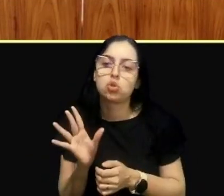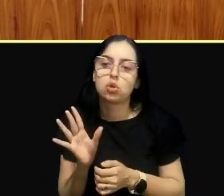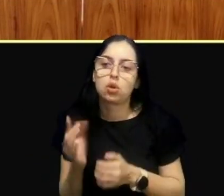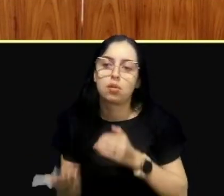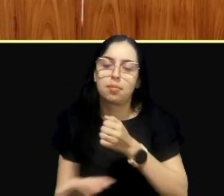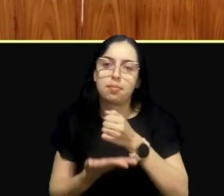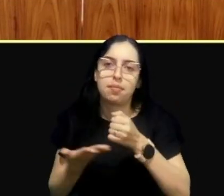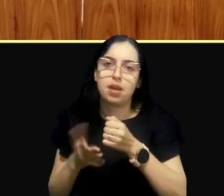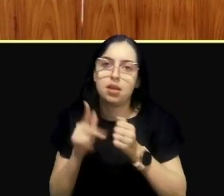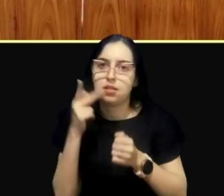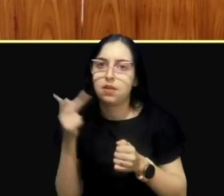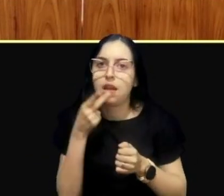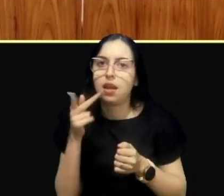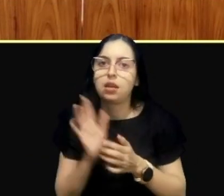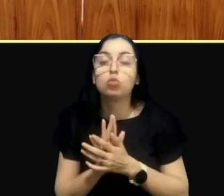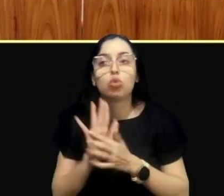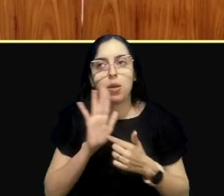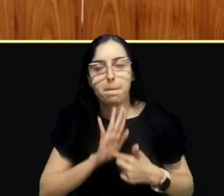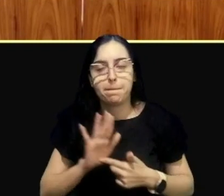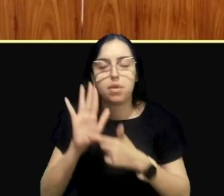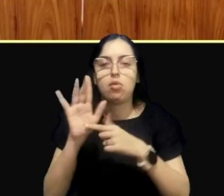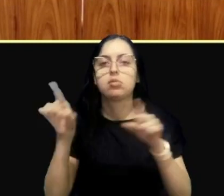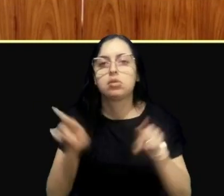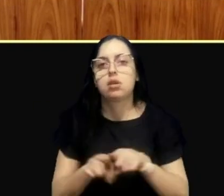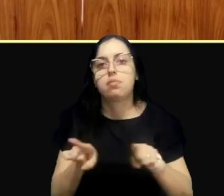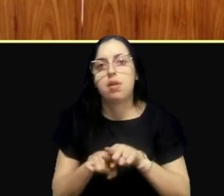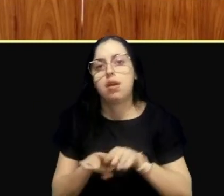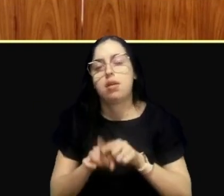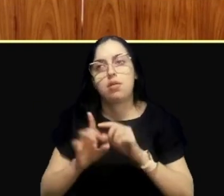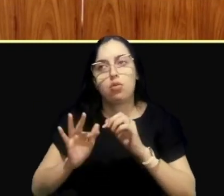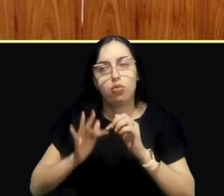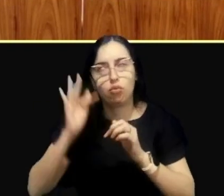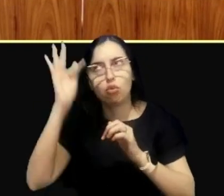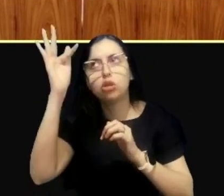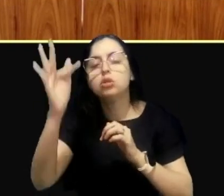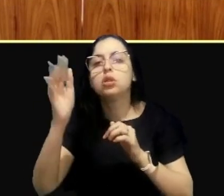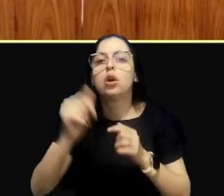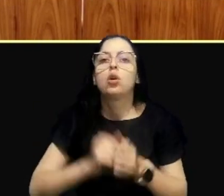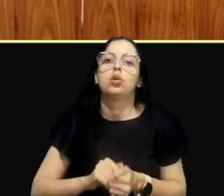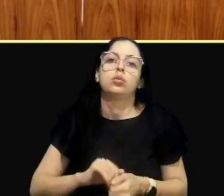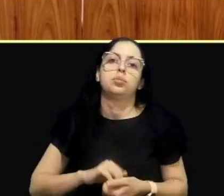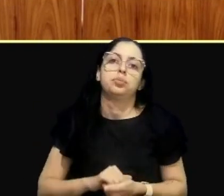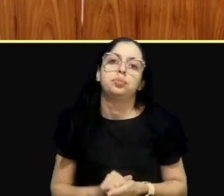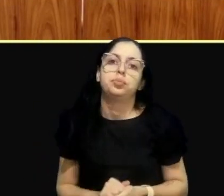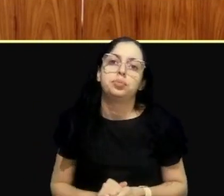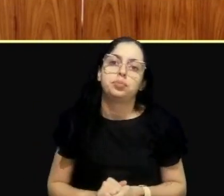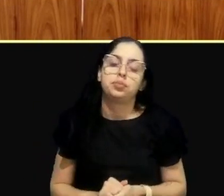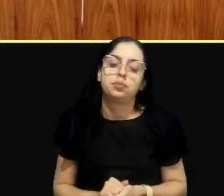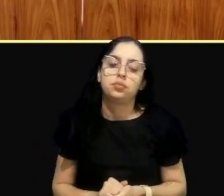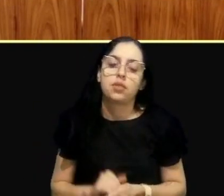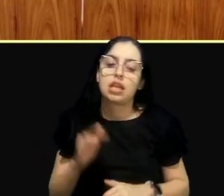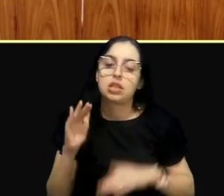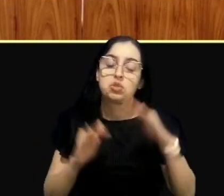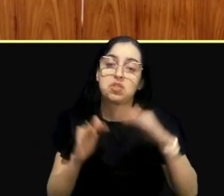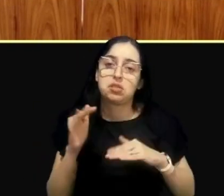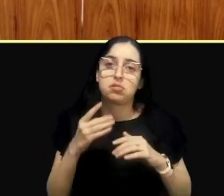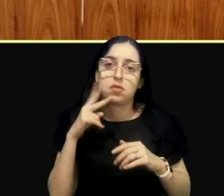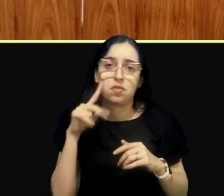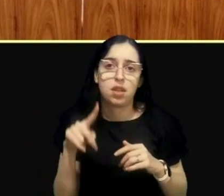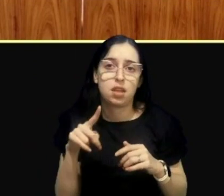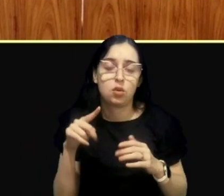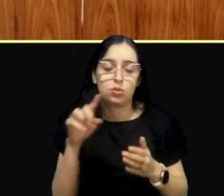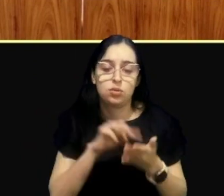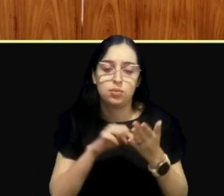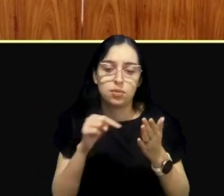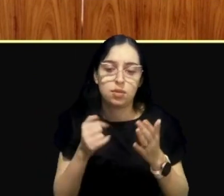na fala, eu demonstro para ele, além daqui do necessário. E às vezes a gente vê lá na pontuação,